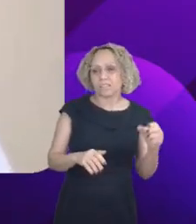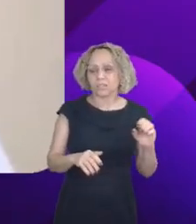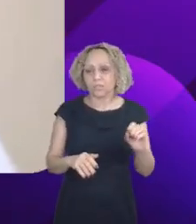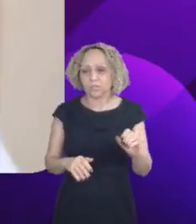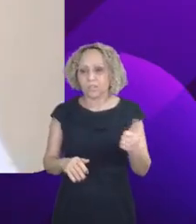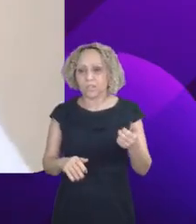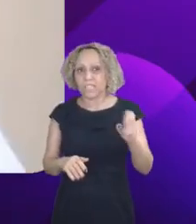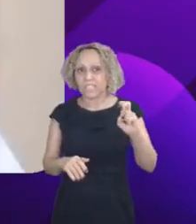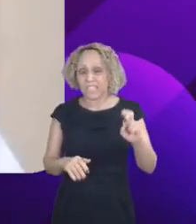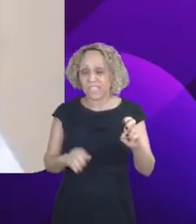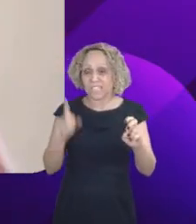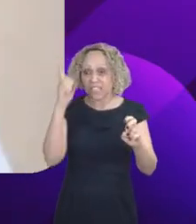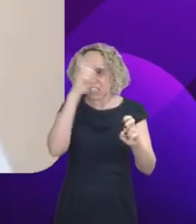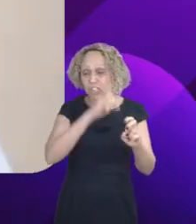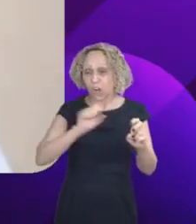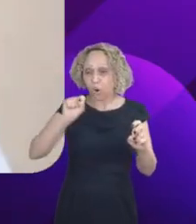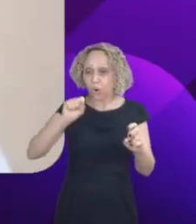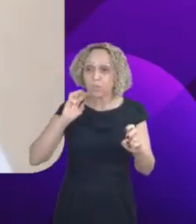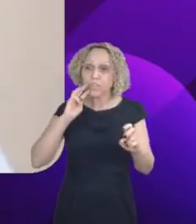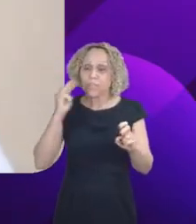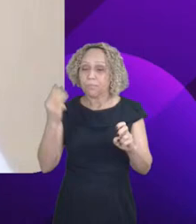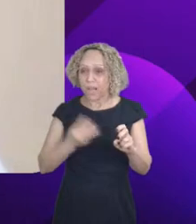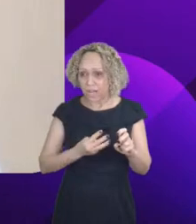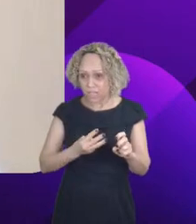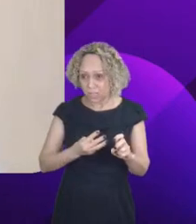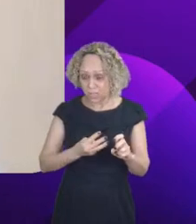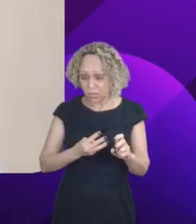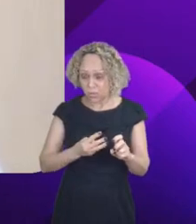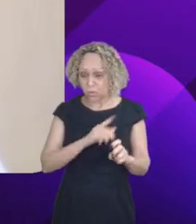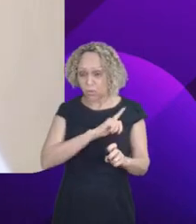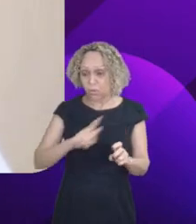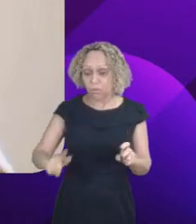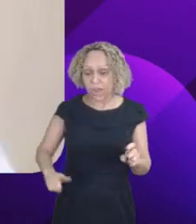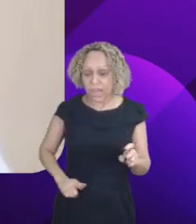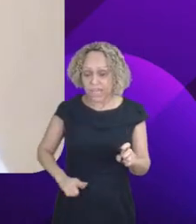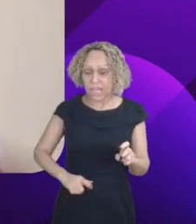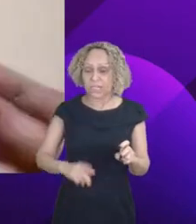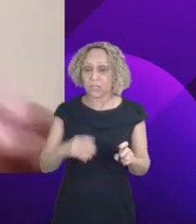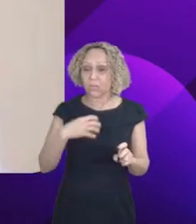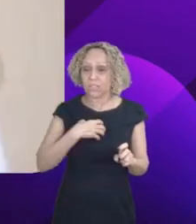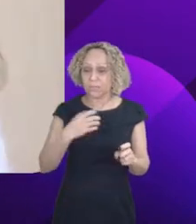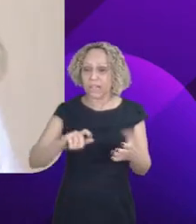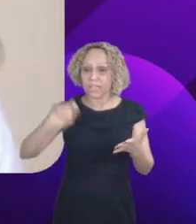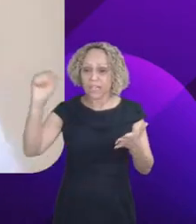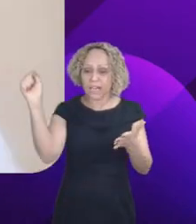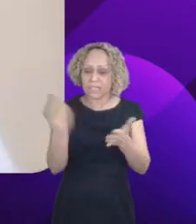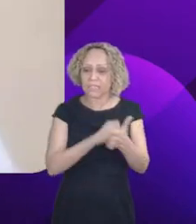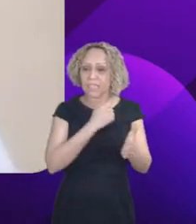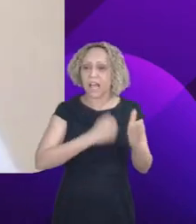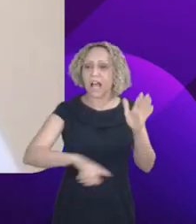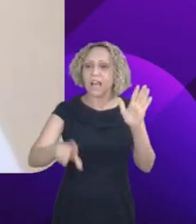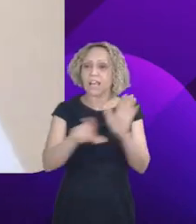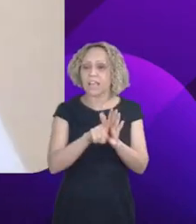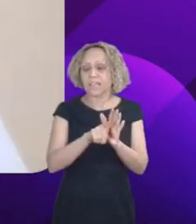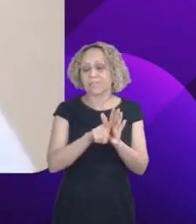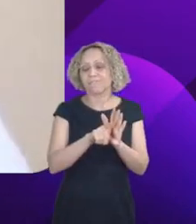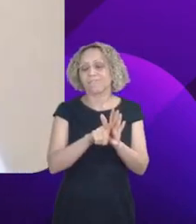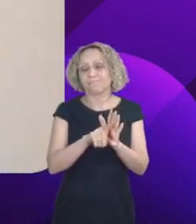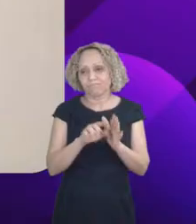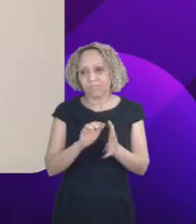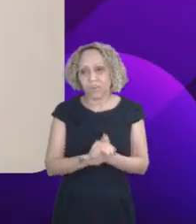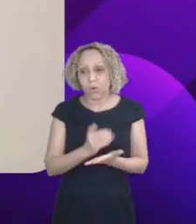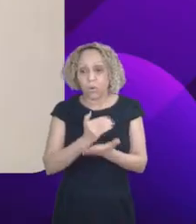assina a construção e implantação da Ronda Maria da Penha na Polícia Militar do Estado da Bahia, um trabalho que começou com a secretária Lucinha